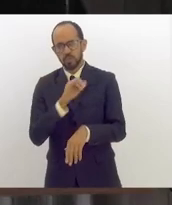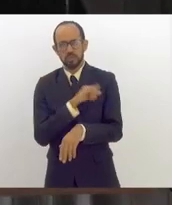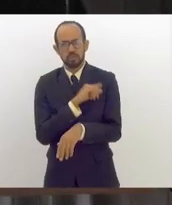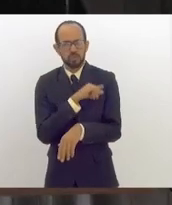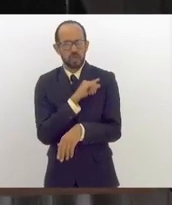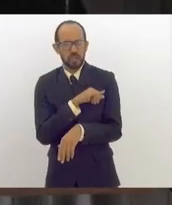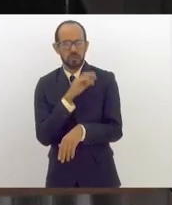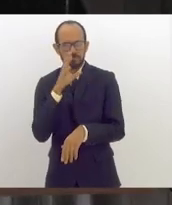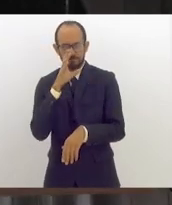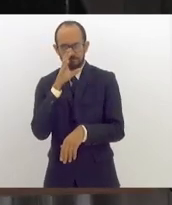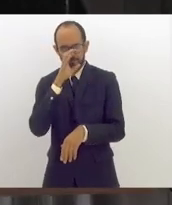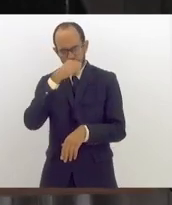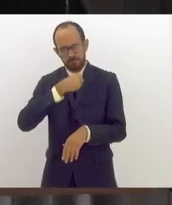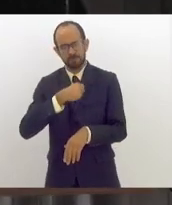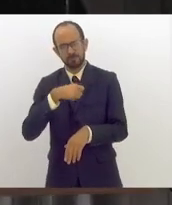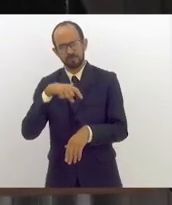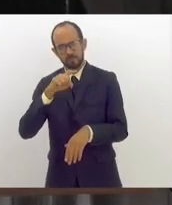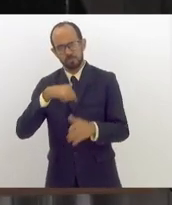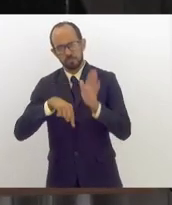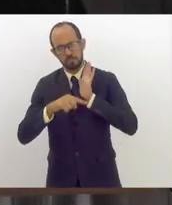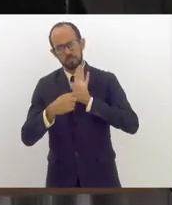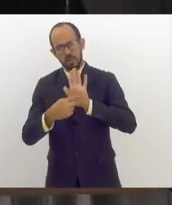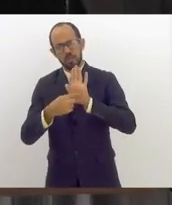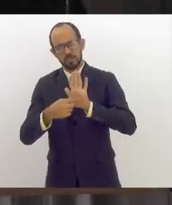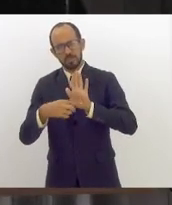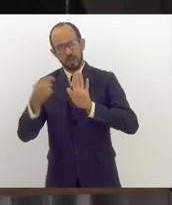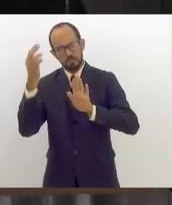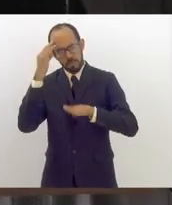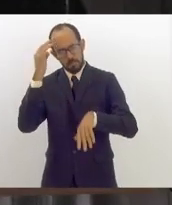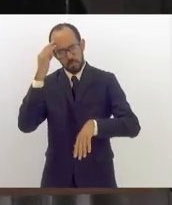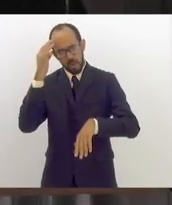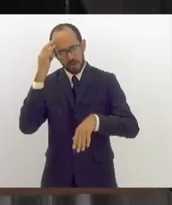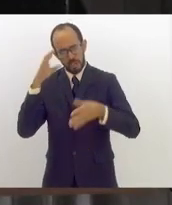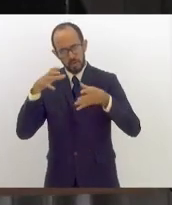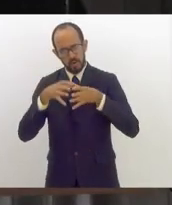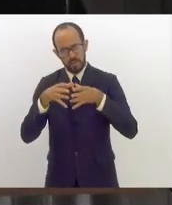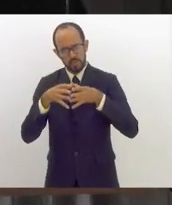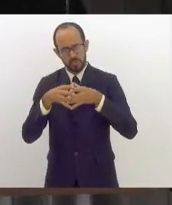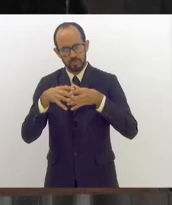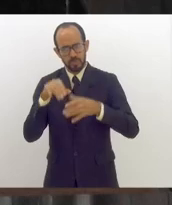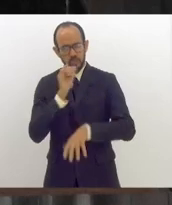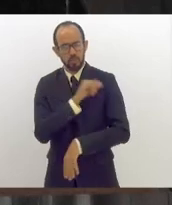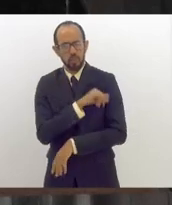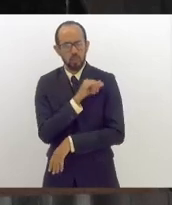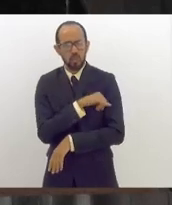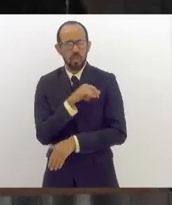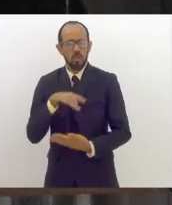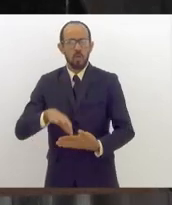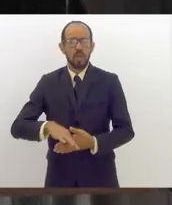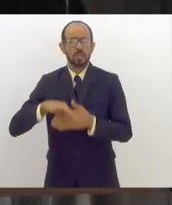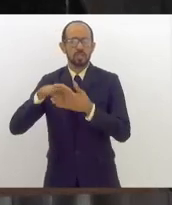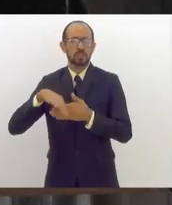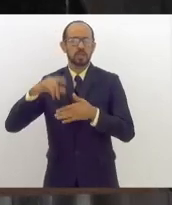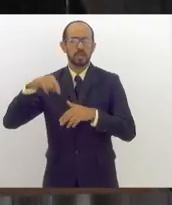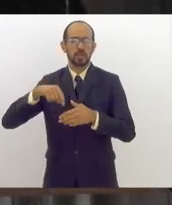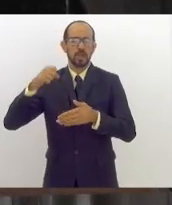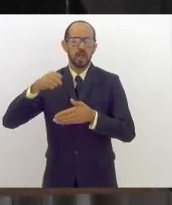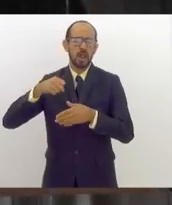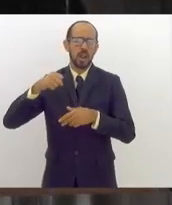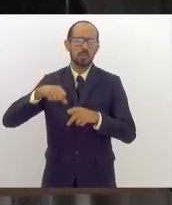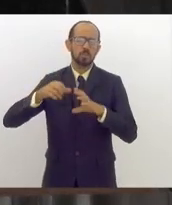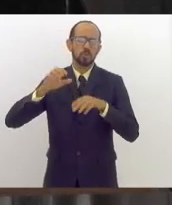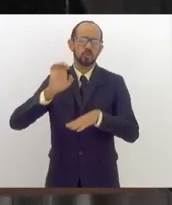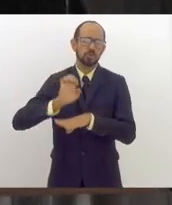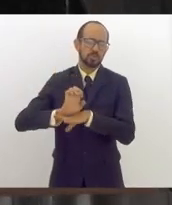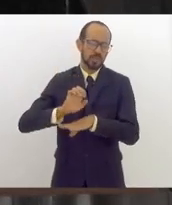de resistências e representa a nossa memória coletiva o rio é protagonista nas disputas cotidianas por um estado